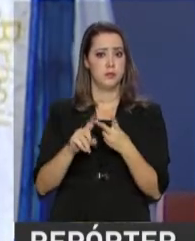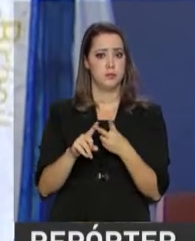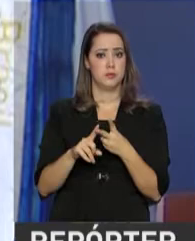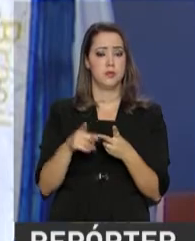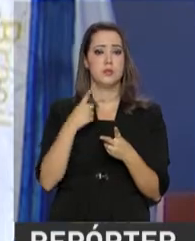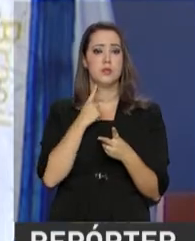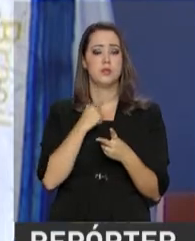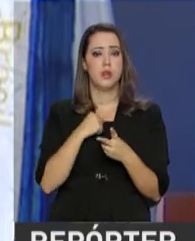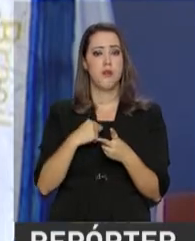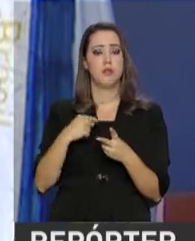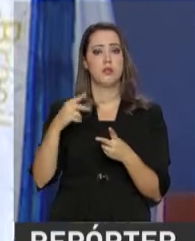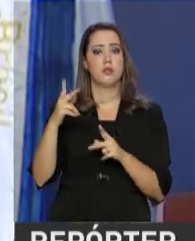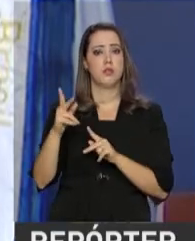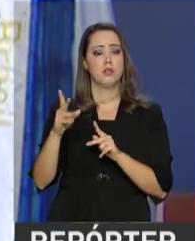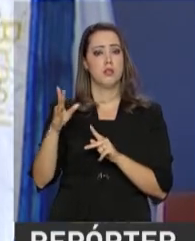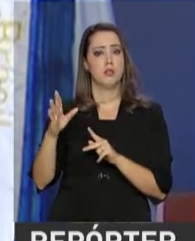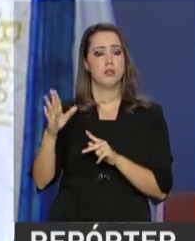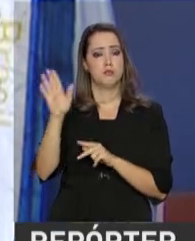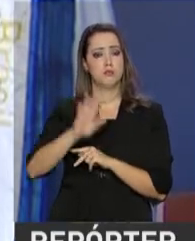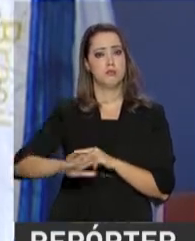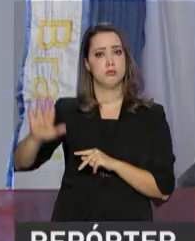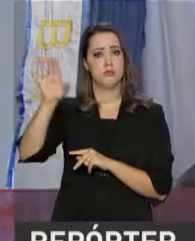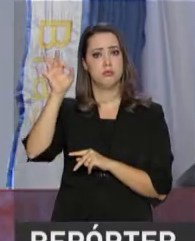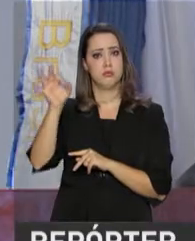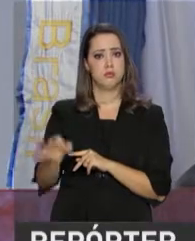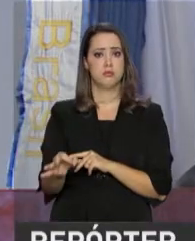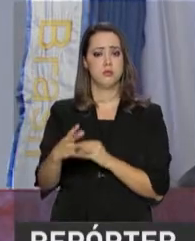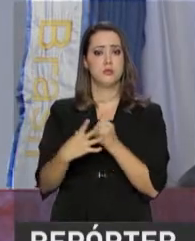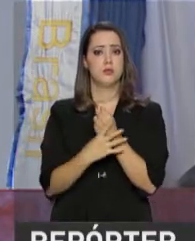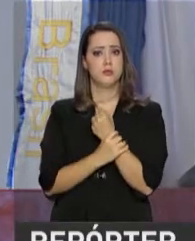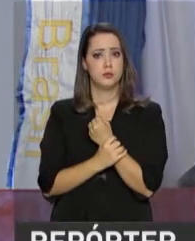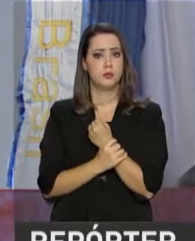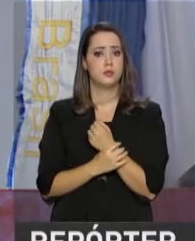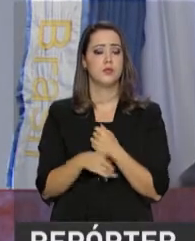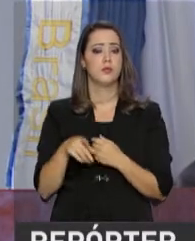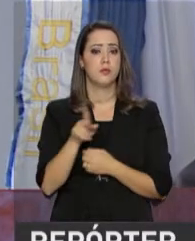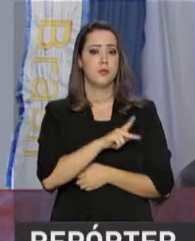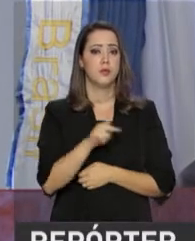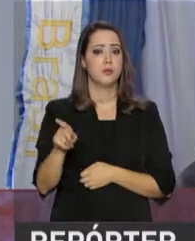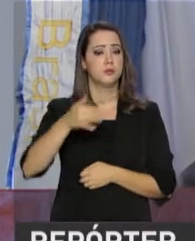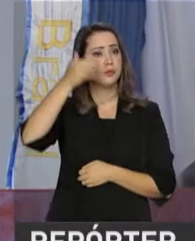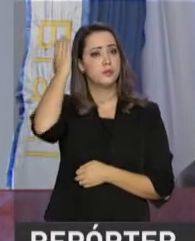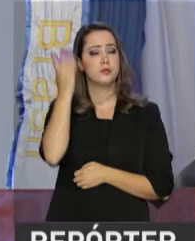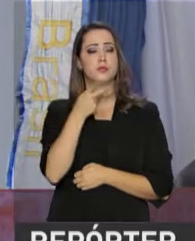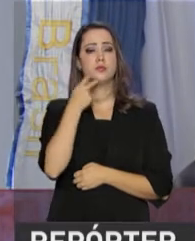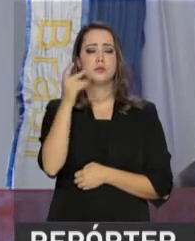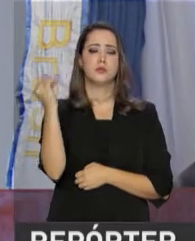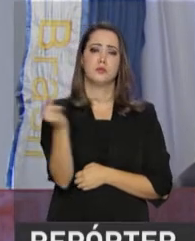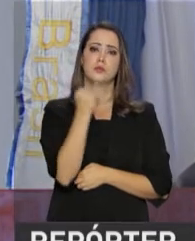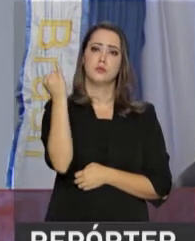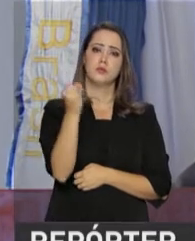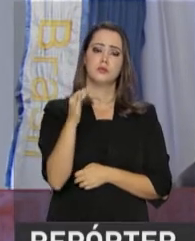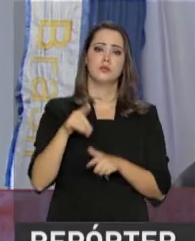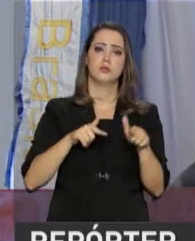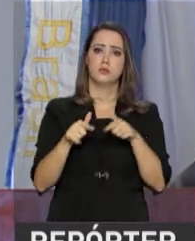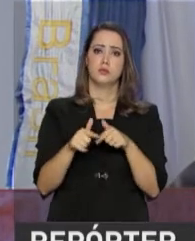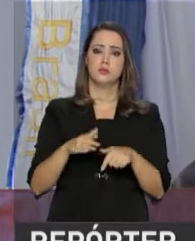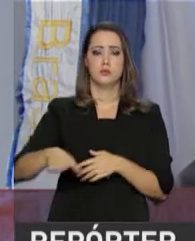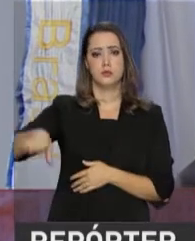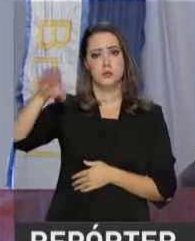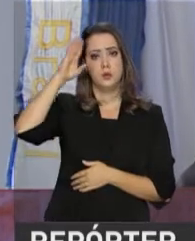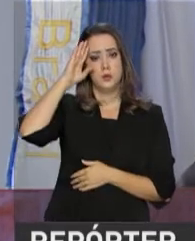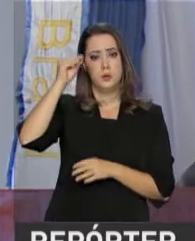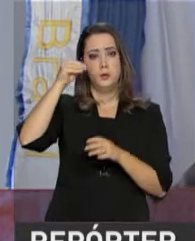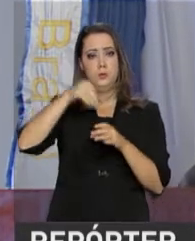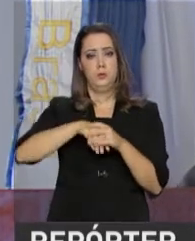interesses nacionais se encontra assegurada o presidente michel temer destacou o trabalho dos militares dentro e fora do